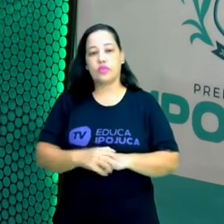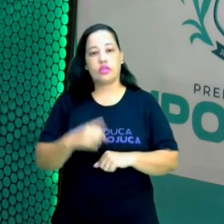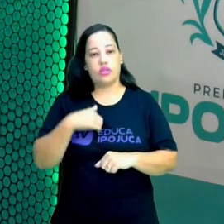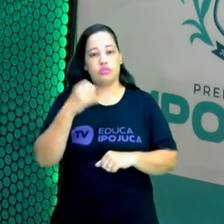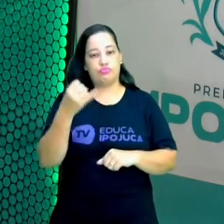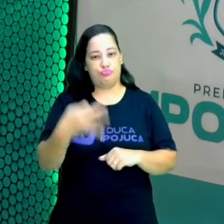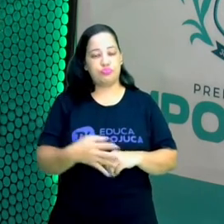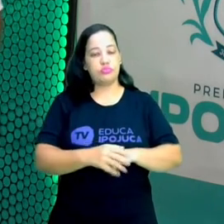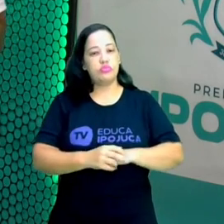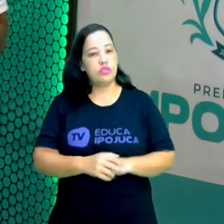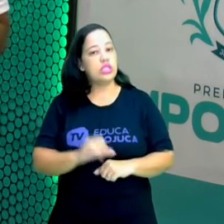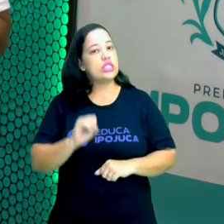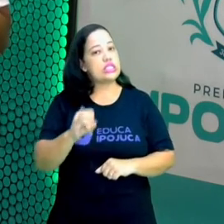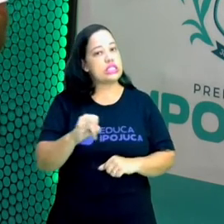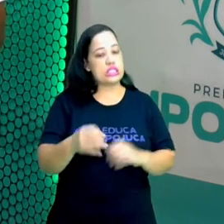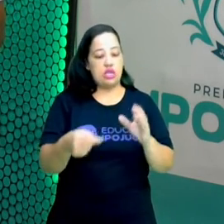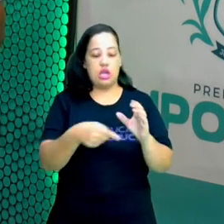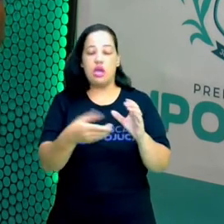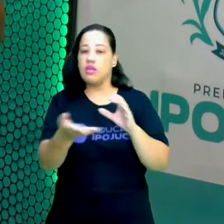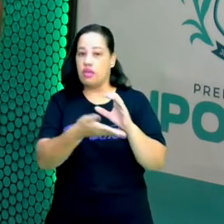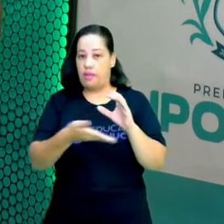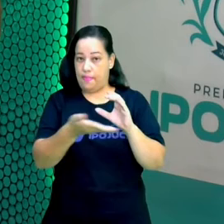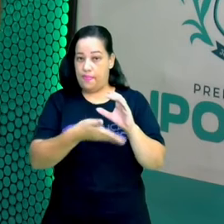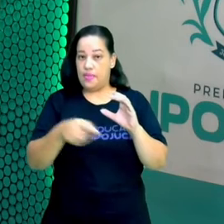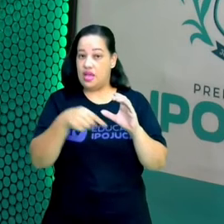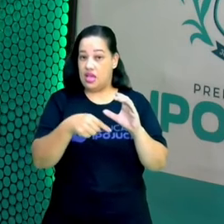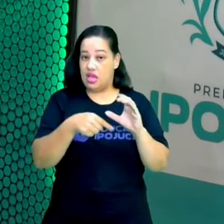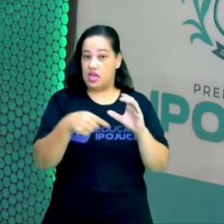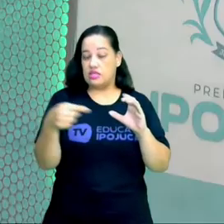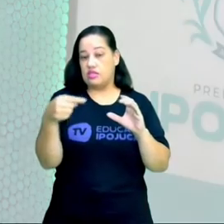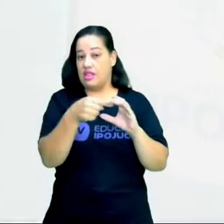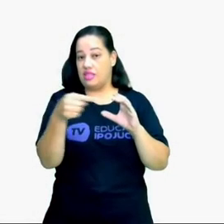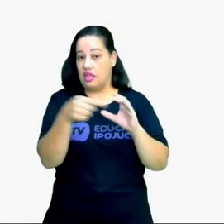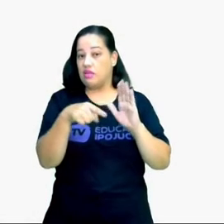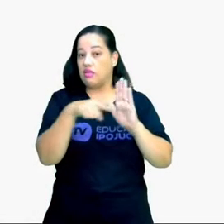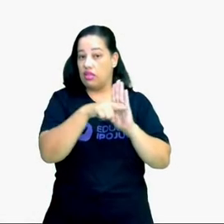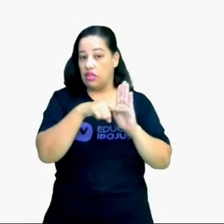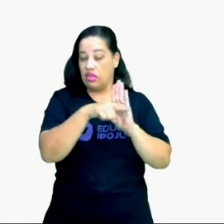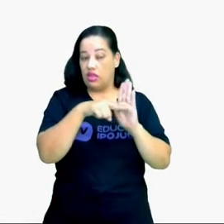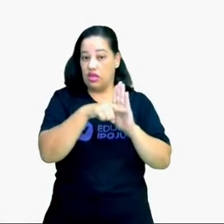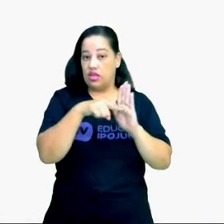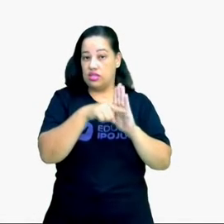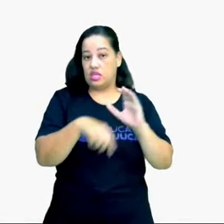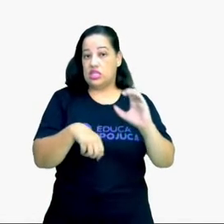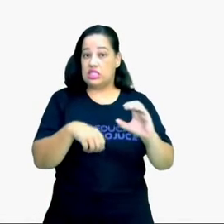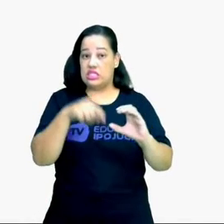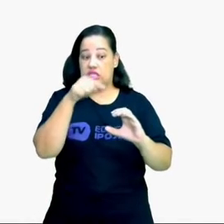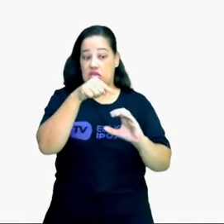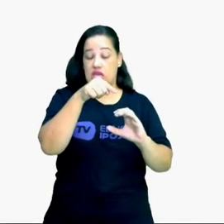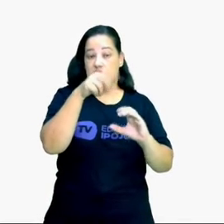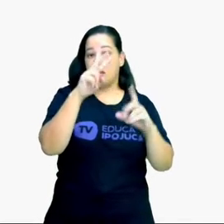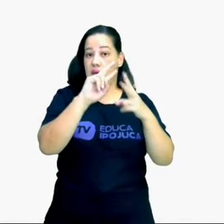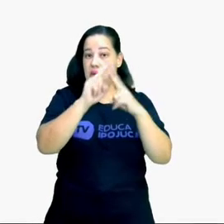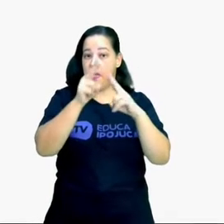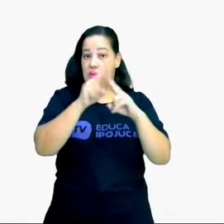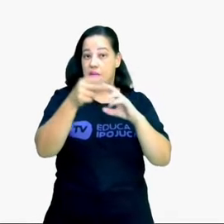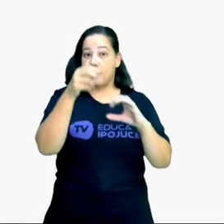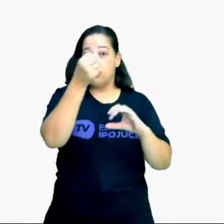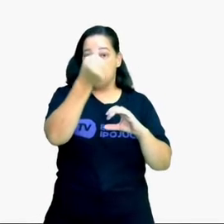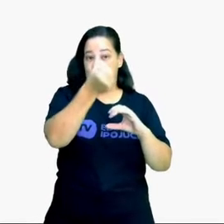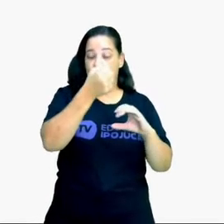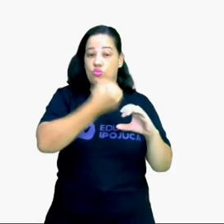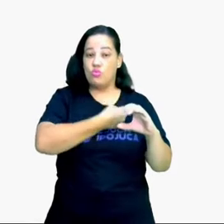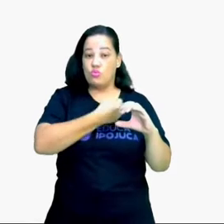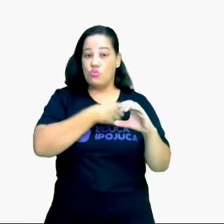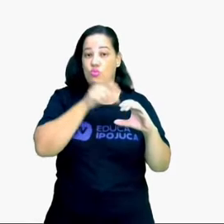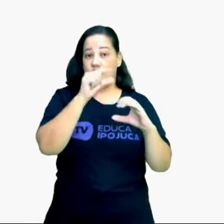a base é negativa e o denominador ali do expoente for ímpar, vai admitir